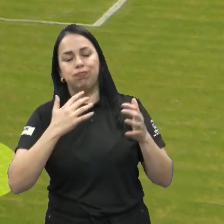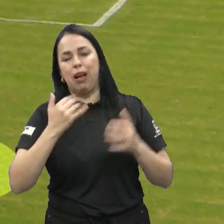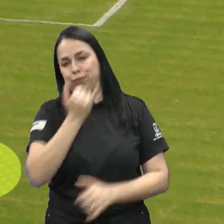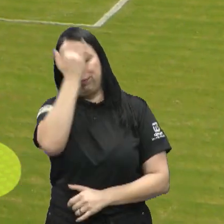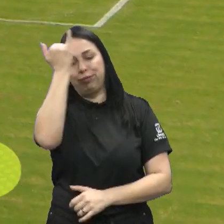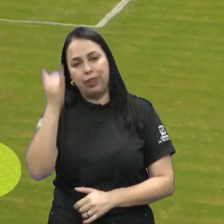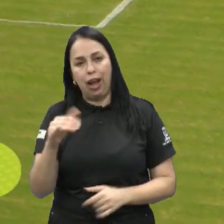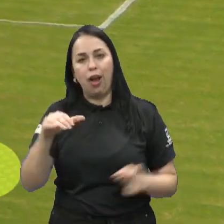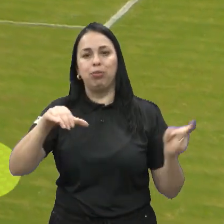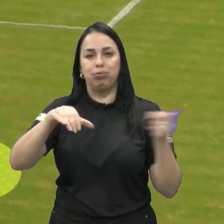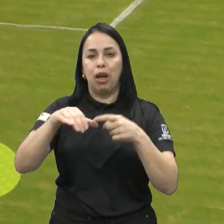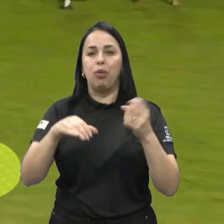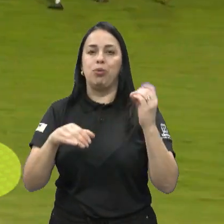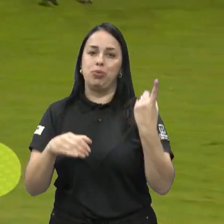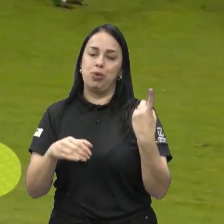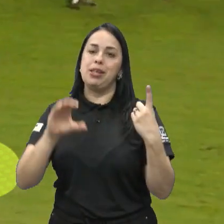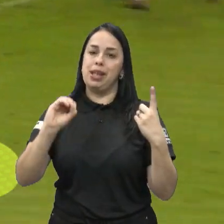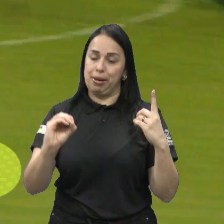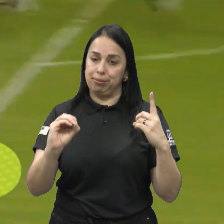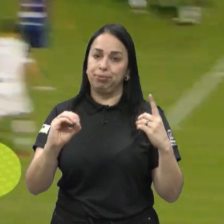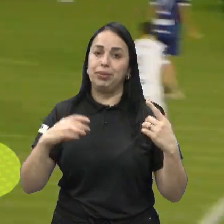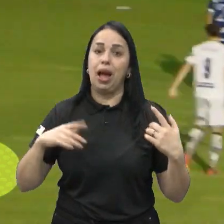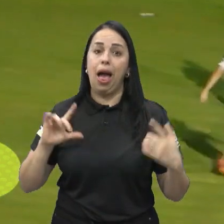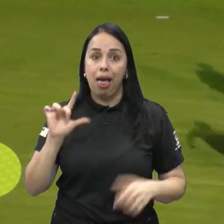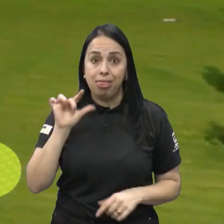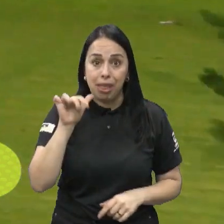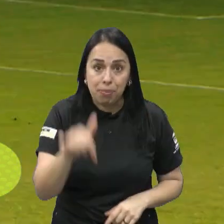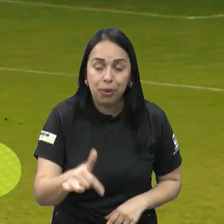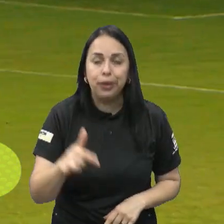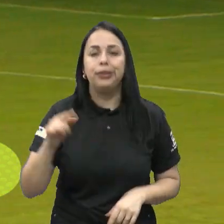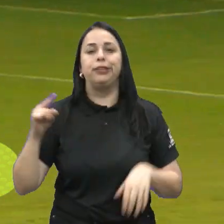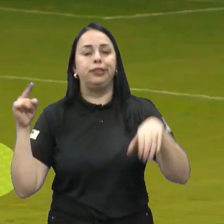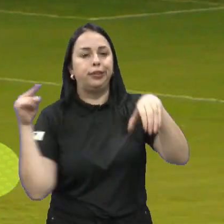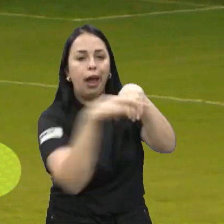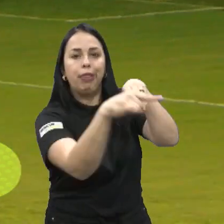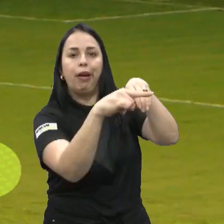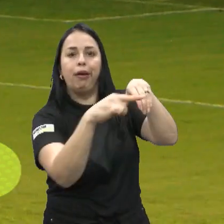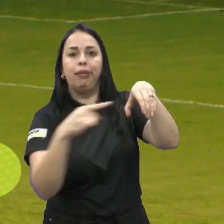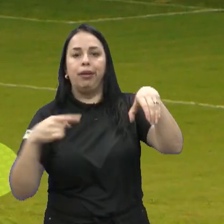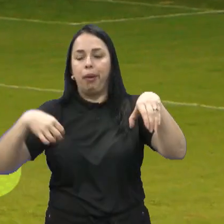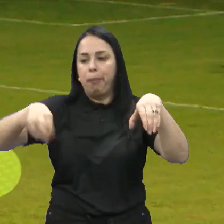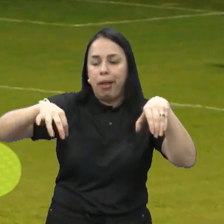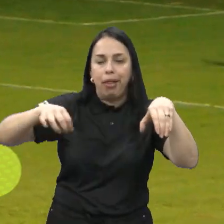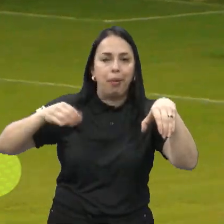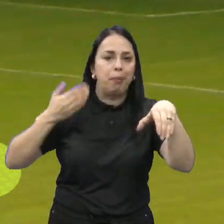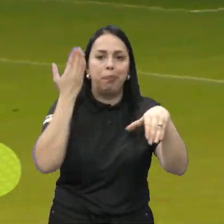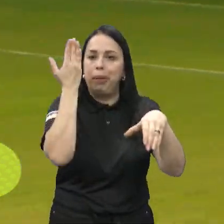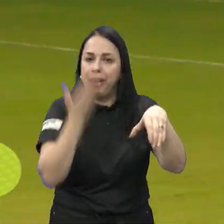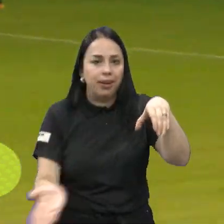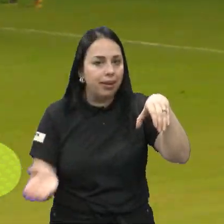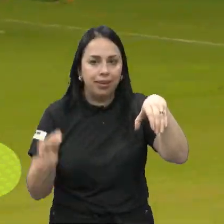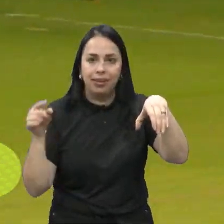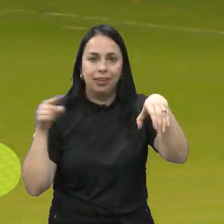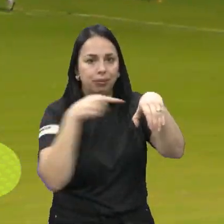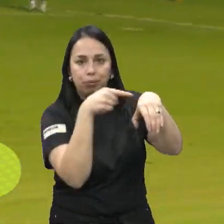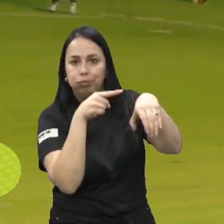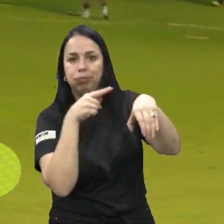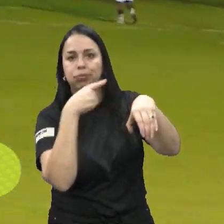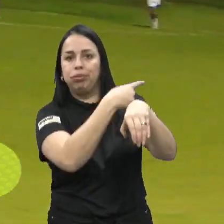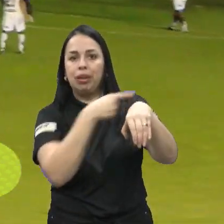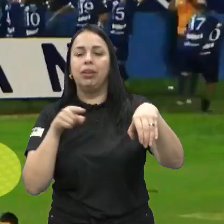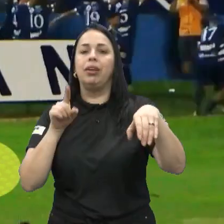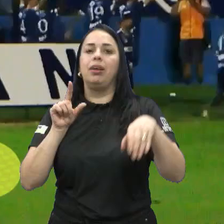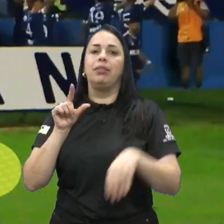1-0 para o Burro. Depois disso, o São José teve bola na trave, perdeu pênalti e o goleiro taubatiano Douglas Baldini fechou